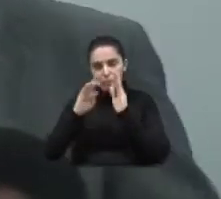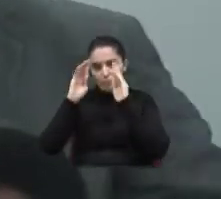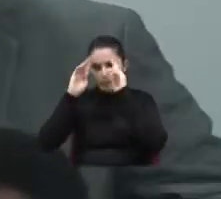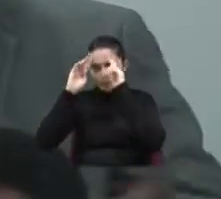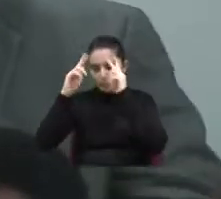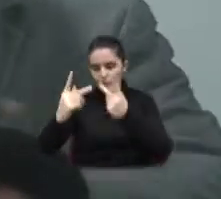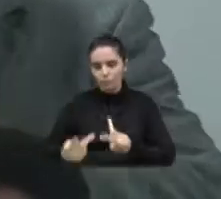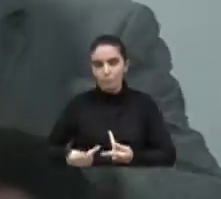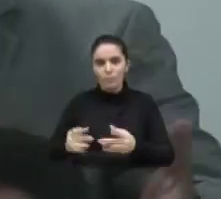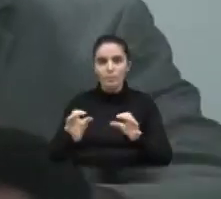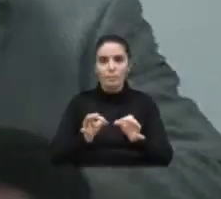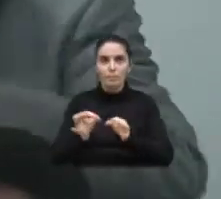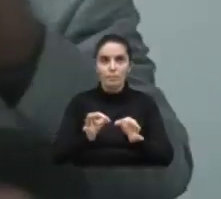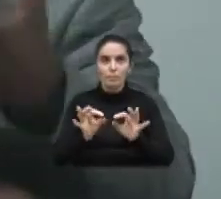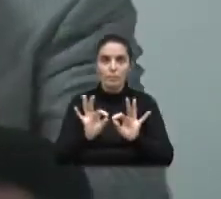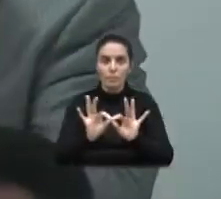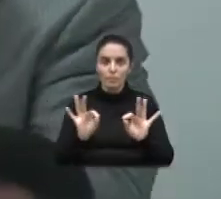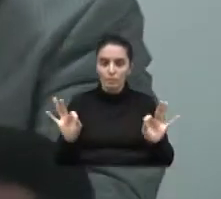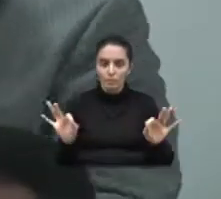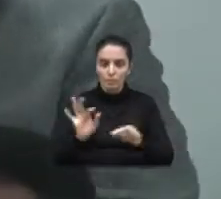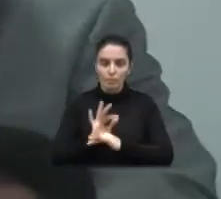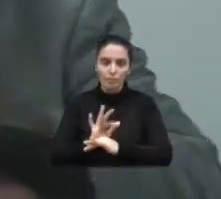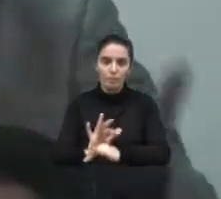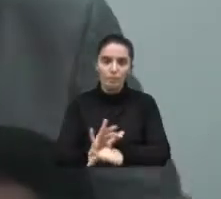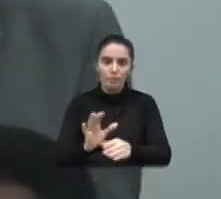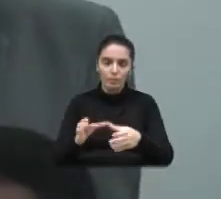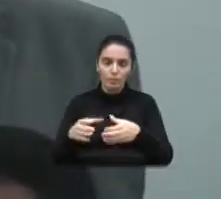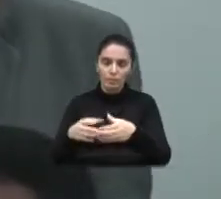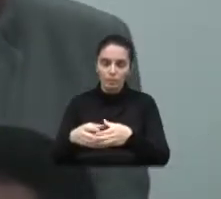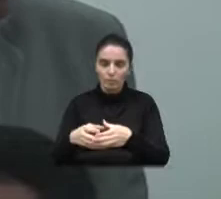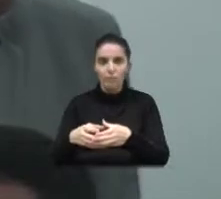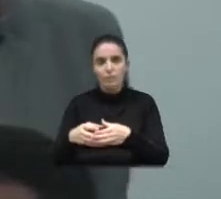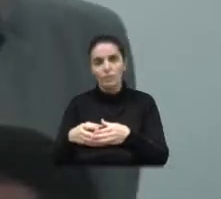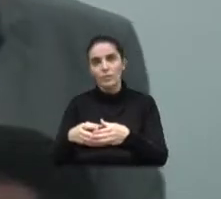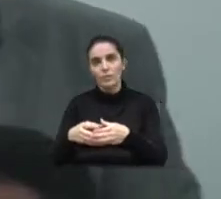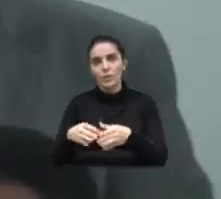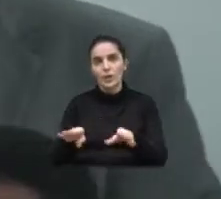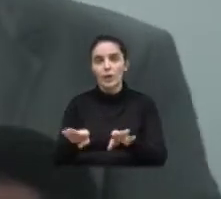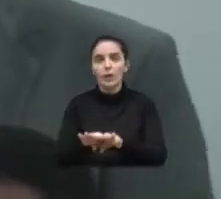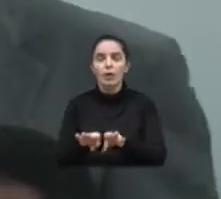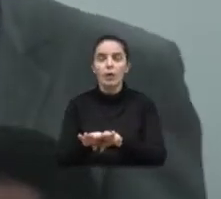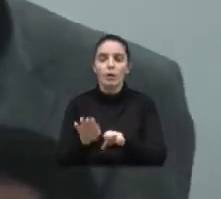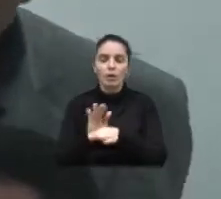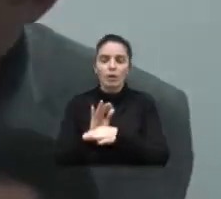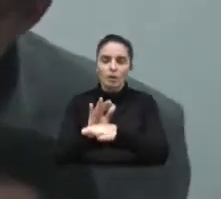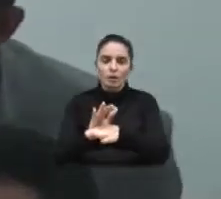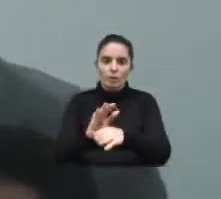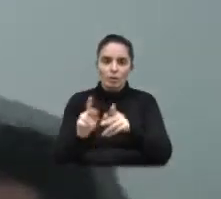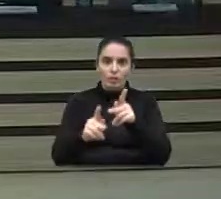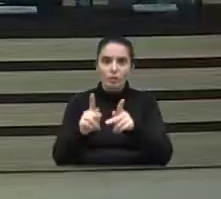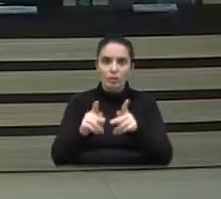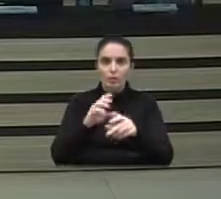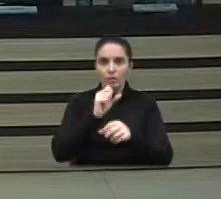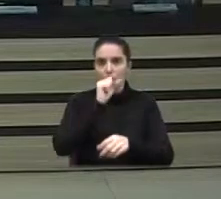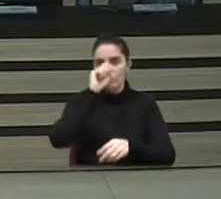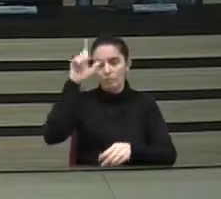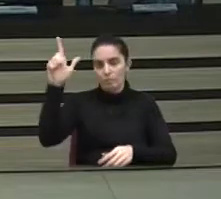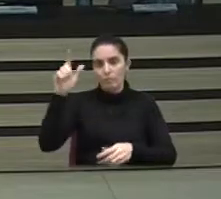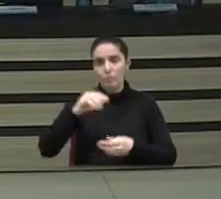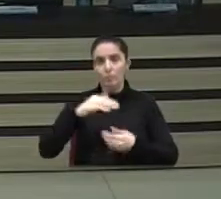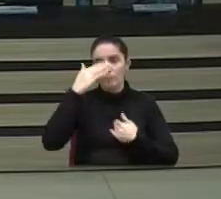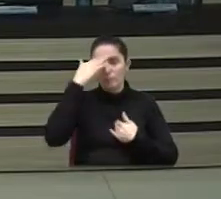Projeto simples para beneficiar a comissão, que certamente também vai beneficiar a população de Limeira. Obrigado.